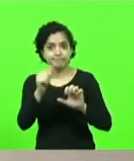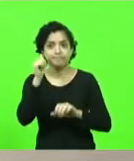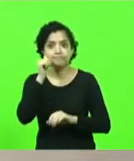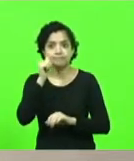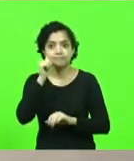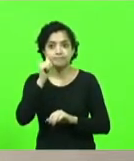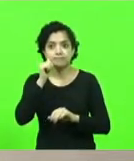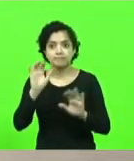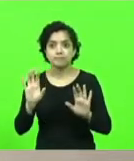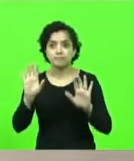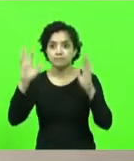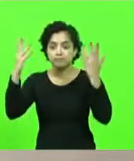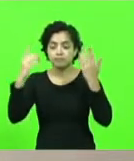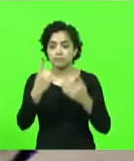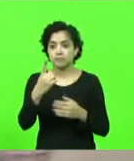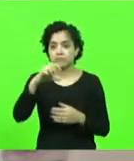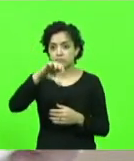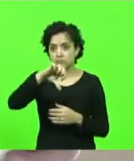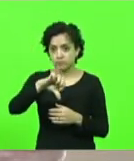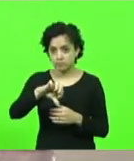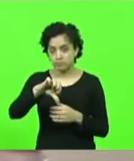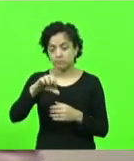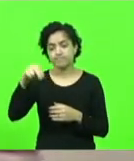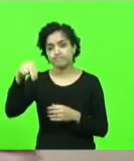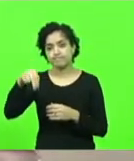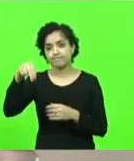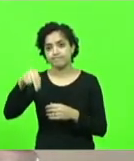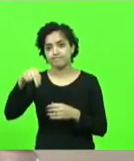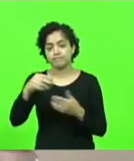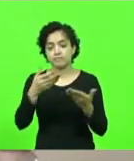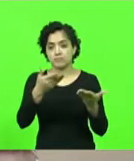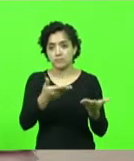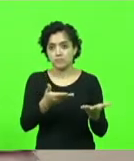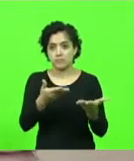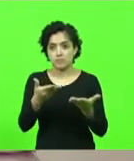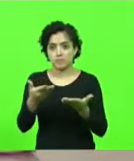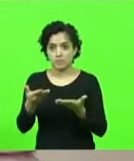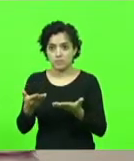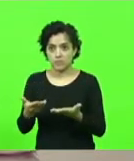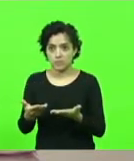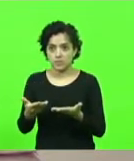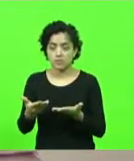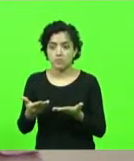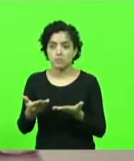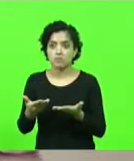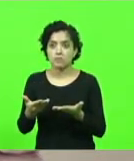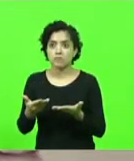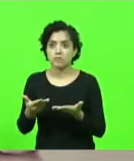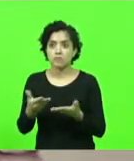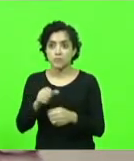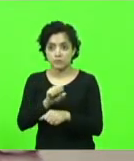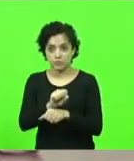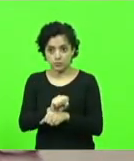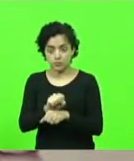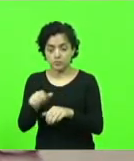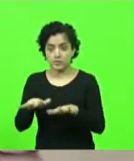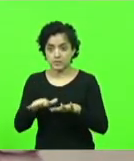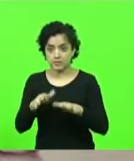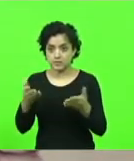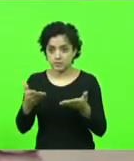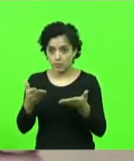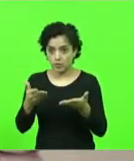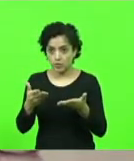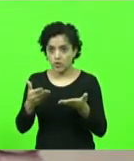comemorado no dia Dezenove de Novembro estão com a palavra suspendendo a sessão e